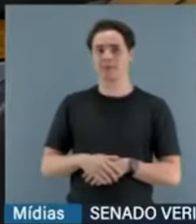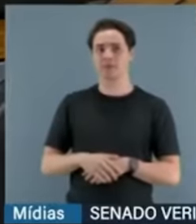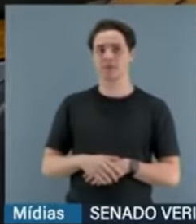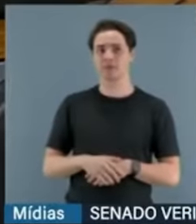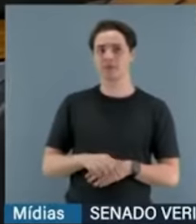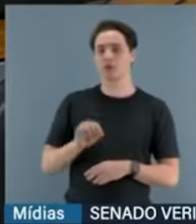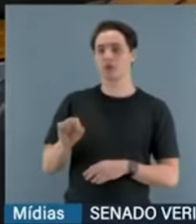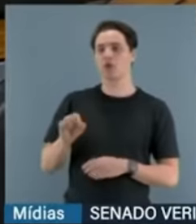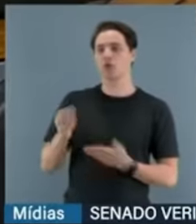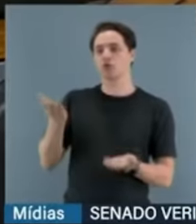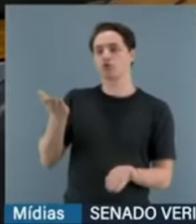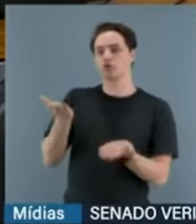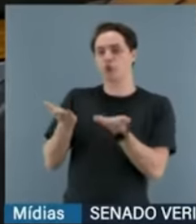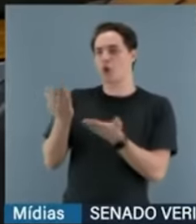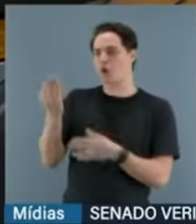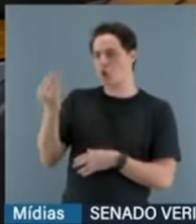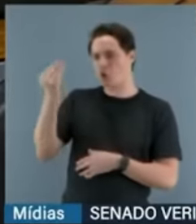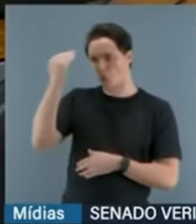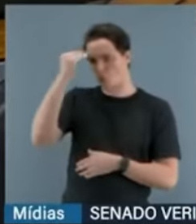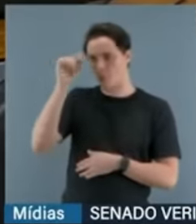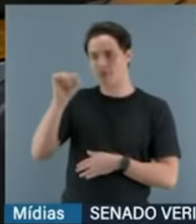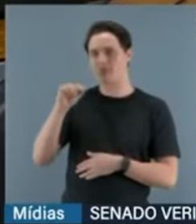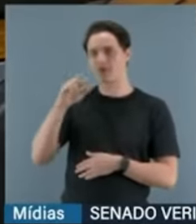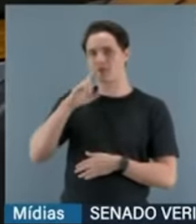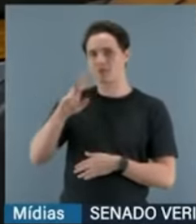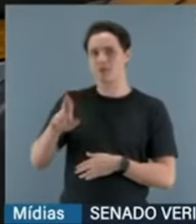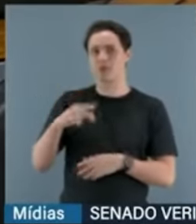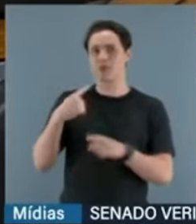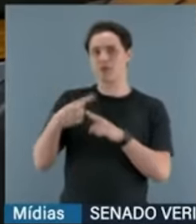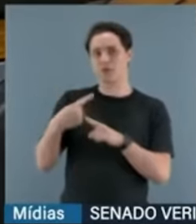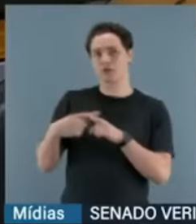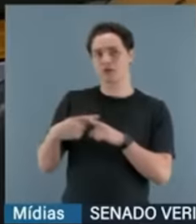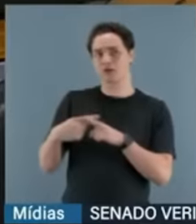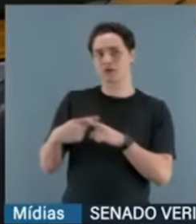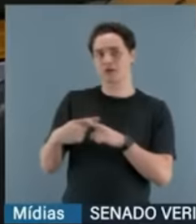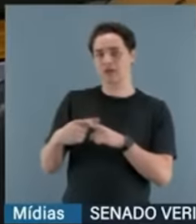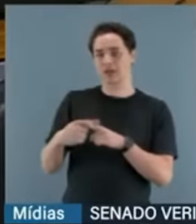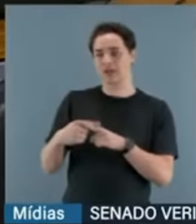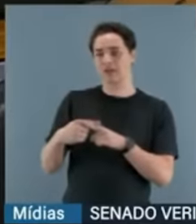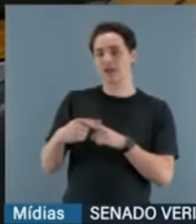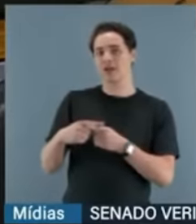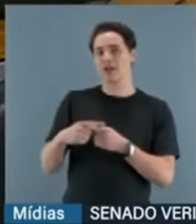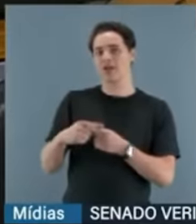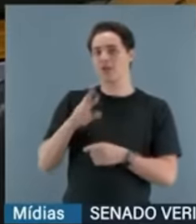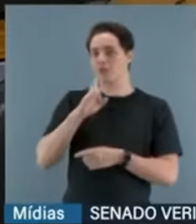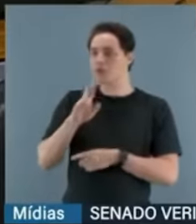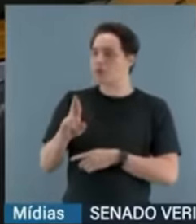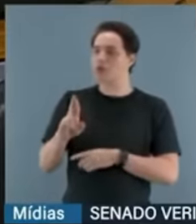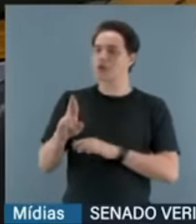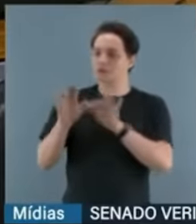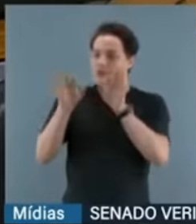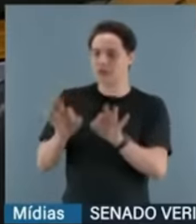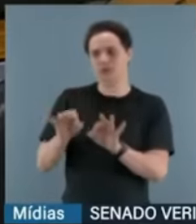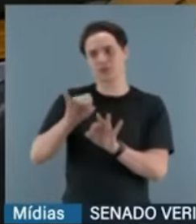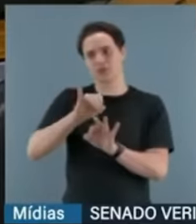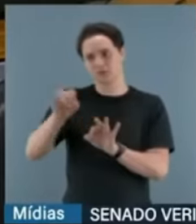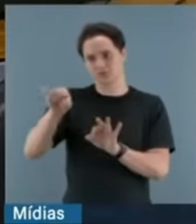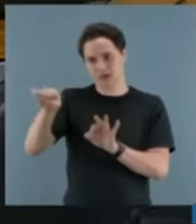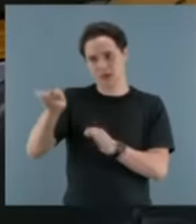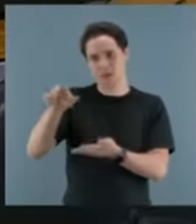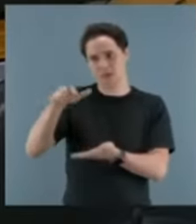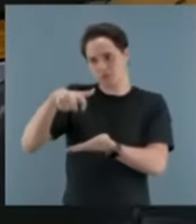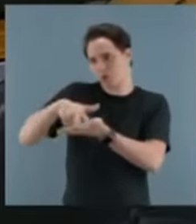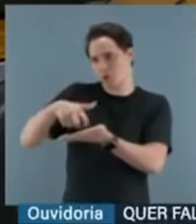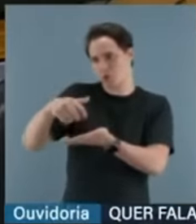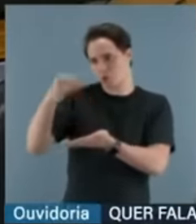da culpabilidade, adorei isso, porque o senhor vai responder exatamente na medida da sua culpabilidade. Se o senhor não apontar